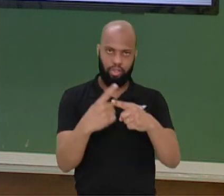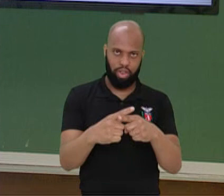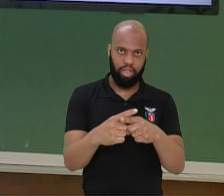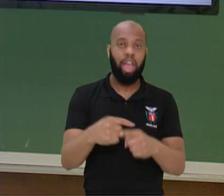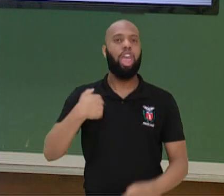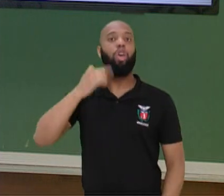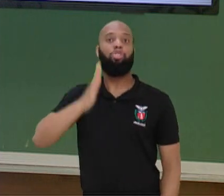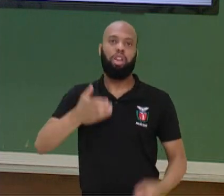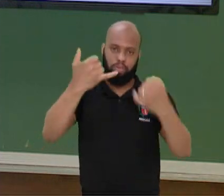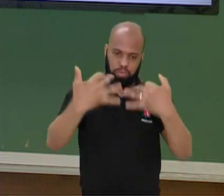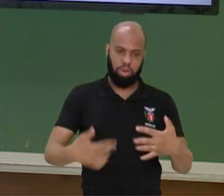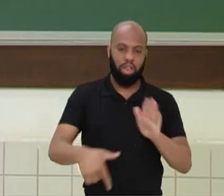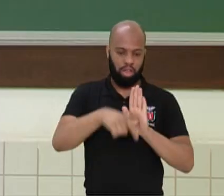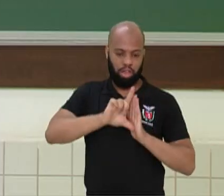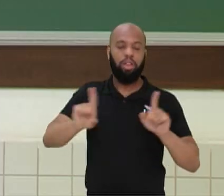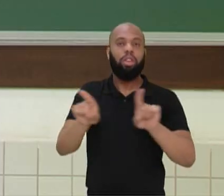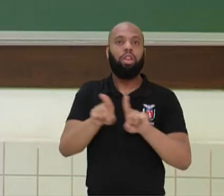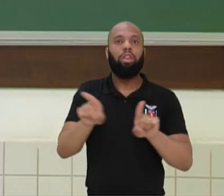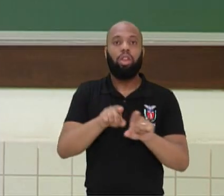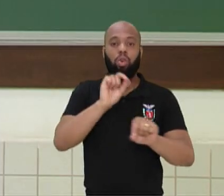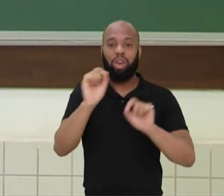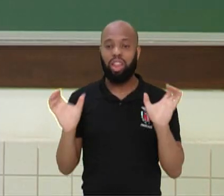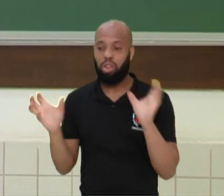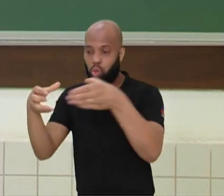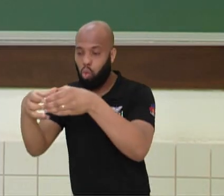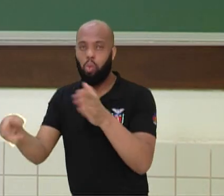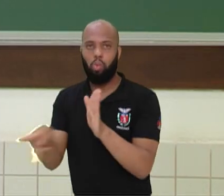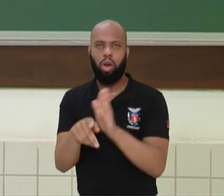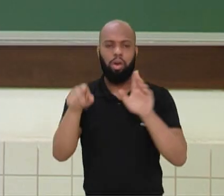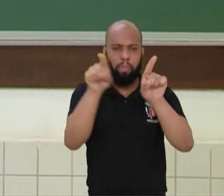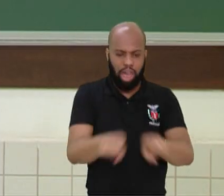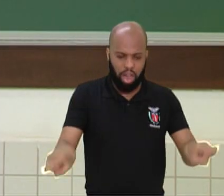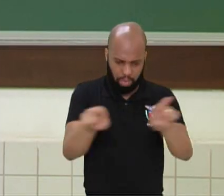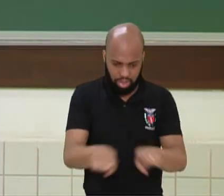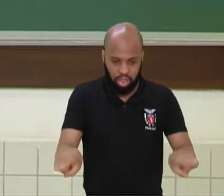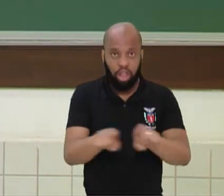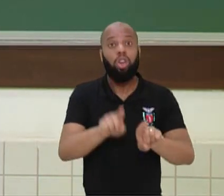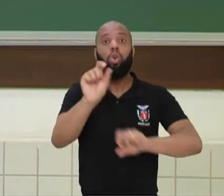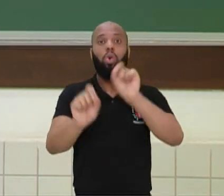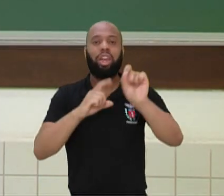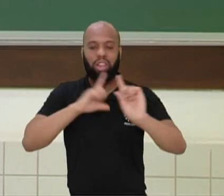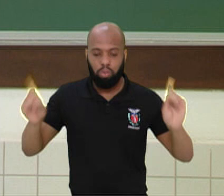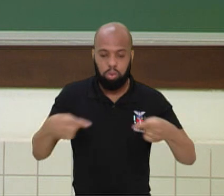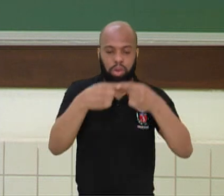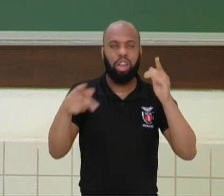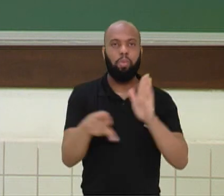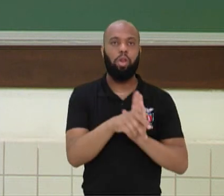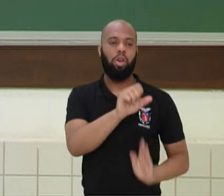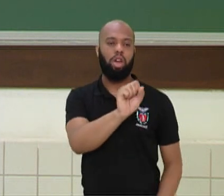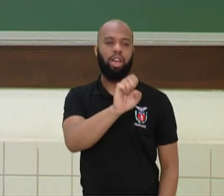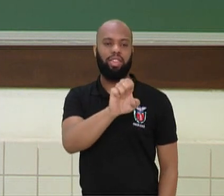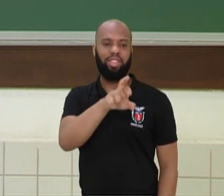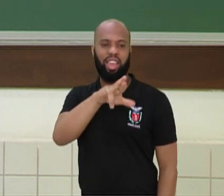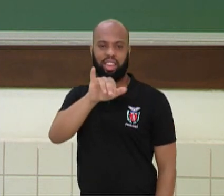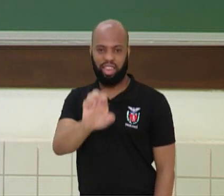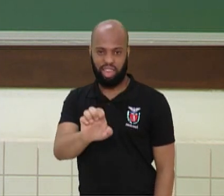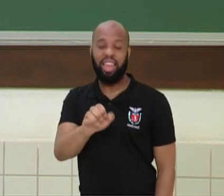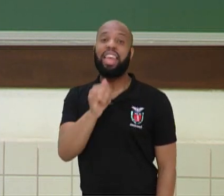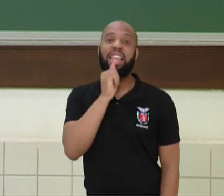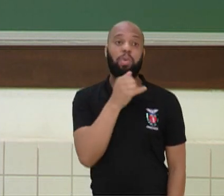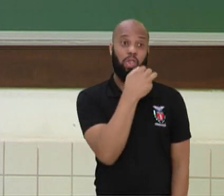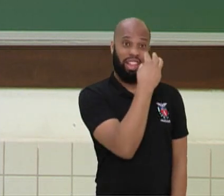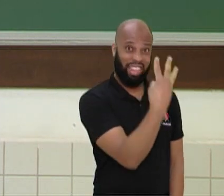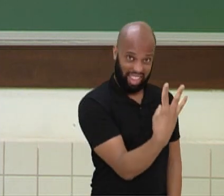aulas anteriores que um conjunto de repetições vai corresponder a uma série. Então, como exemplo,